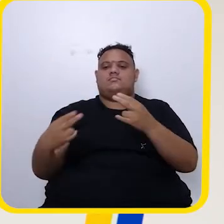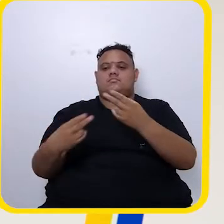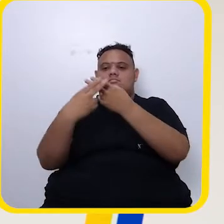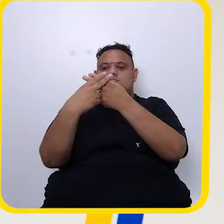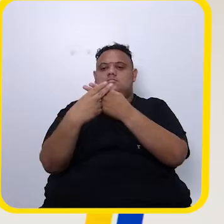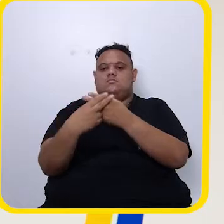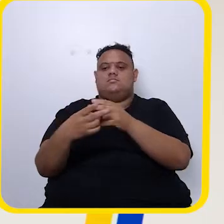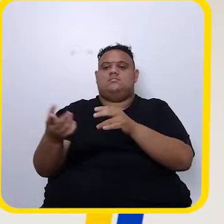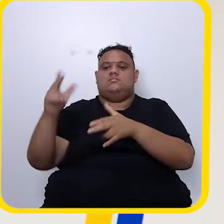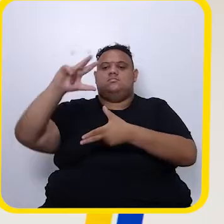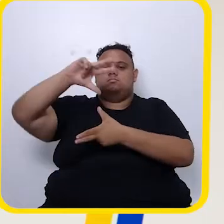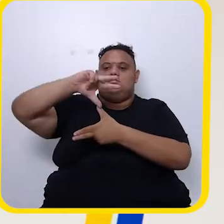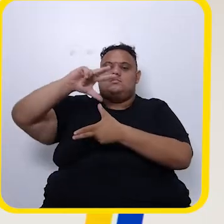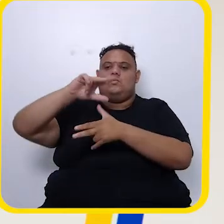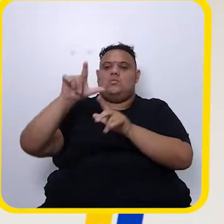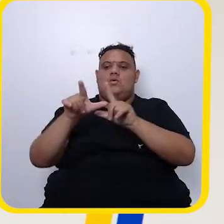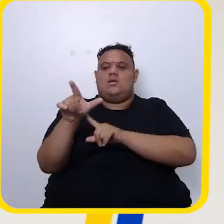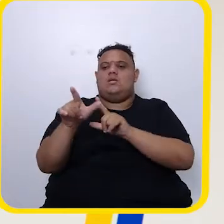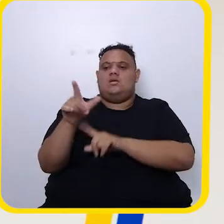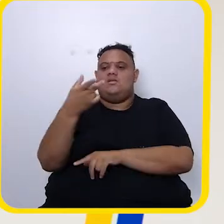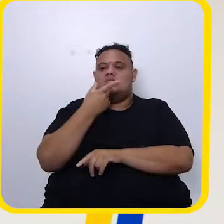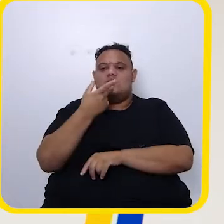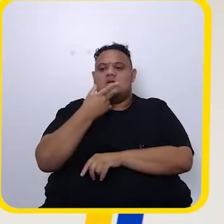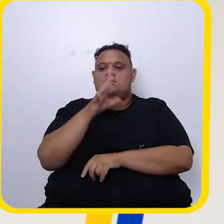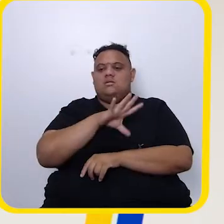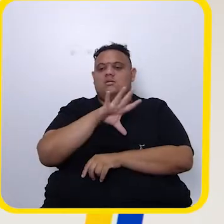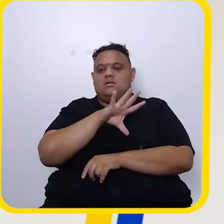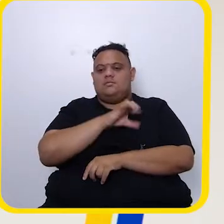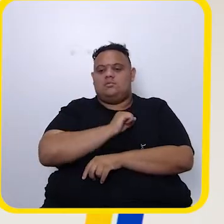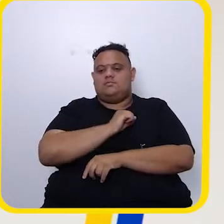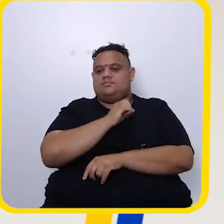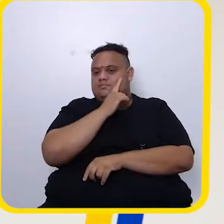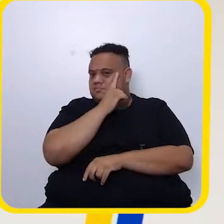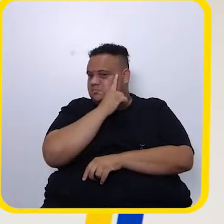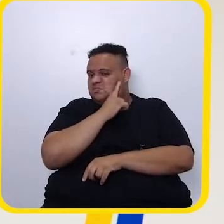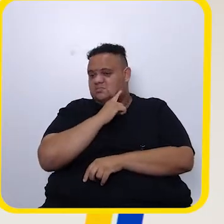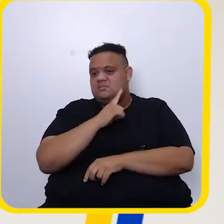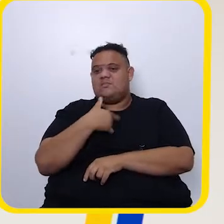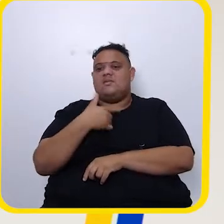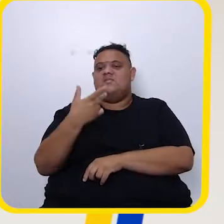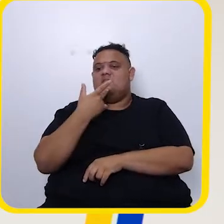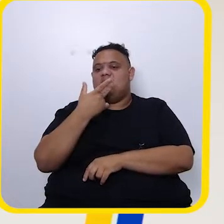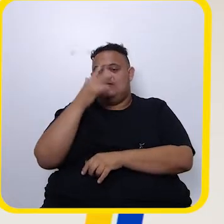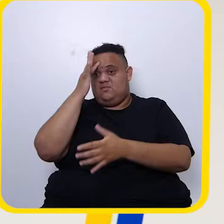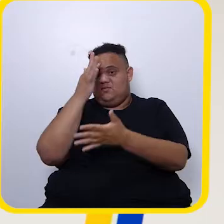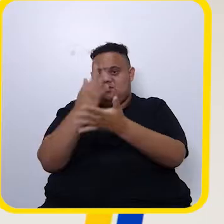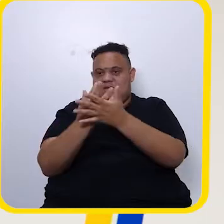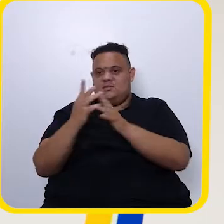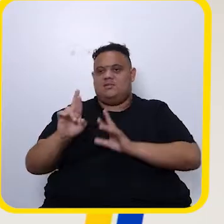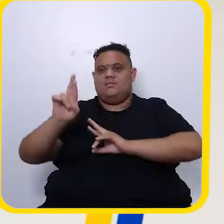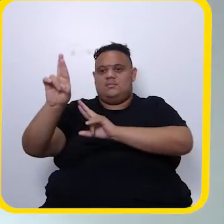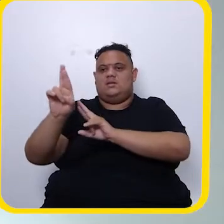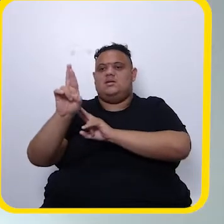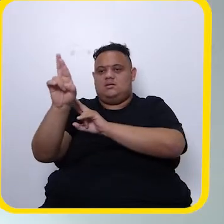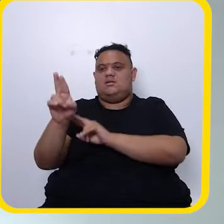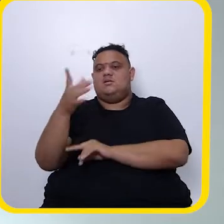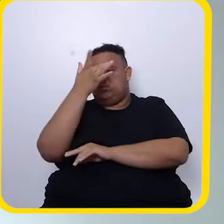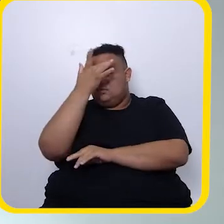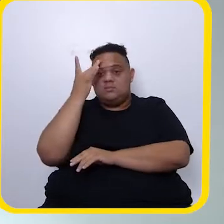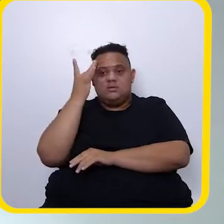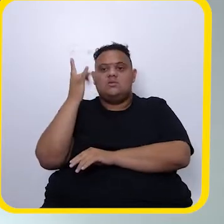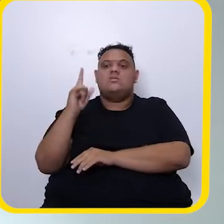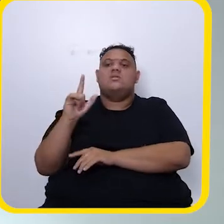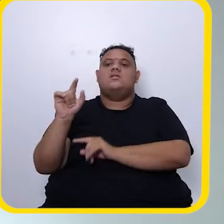Central, né, com as letras, né, que falam de amor, né, as letras que falam de fé, de esperança,